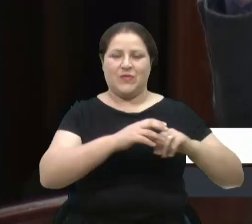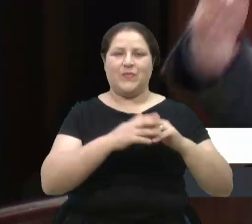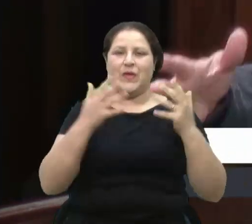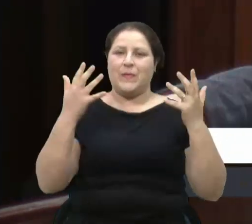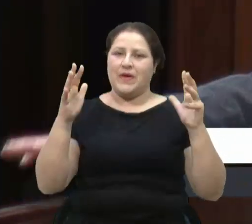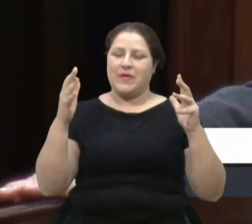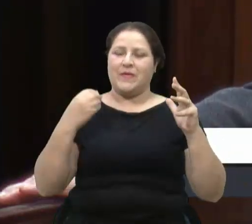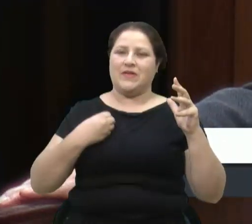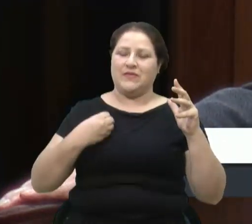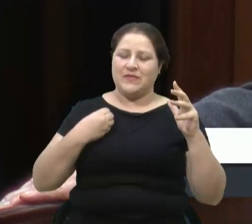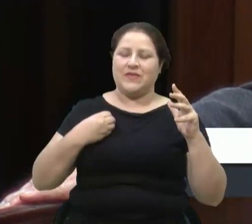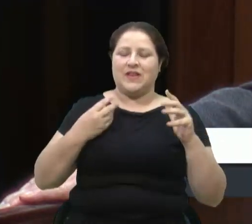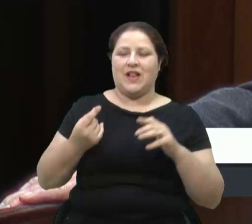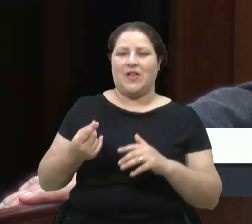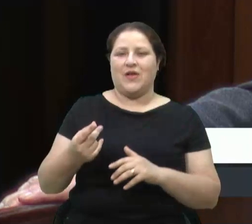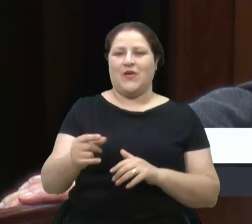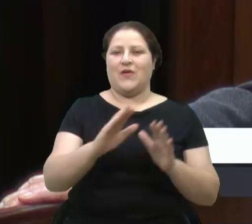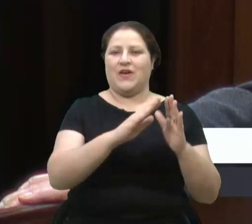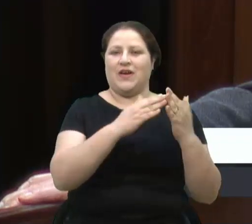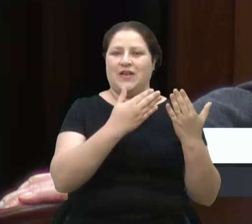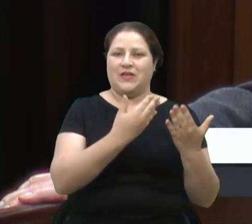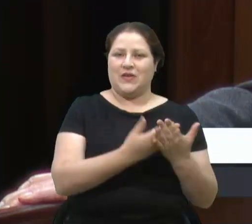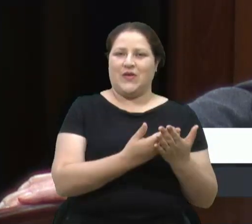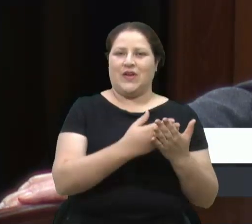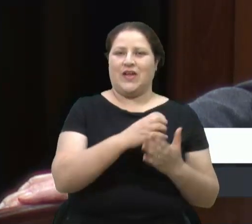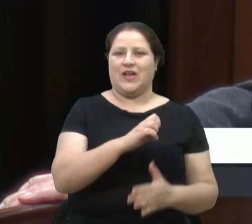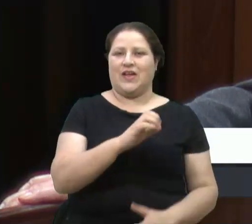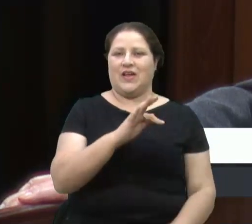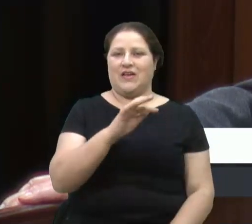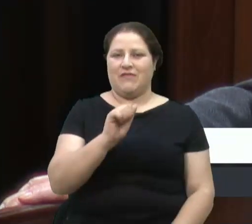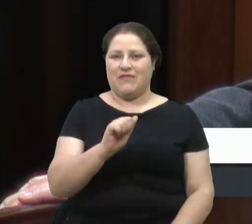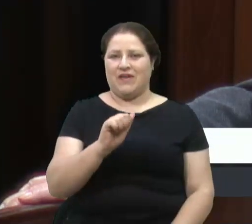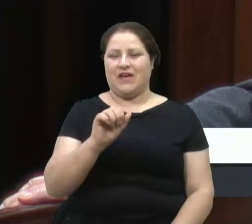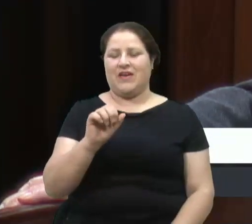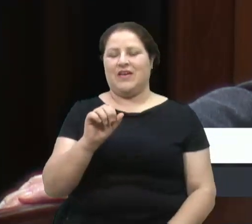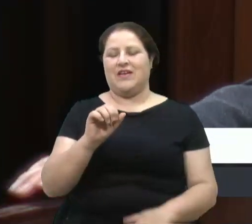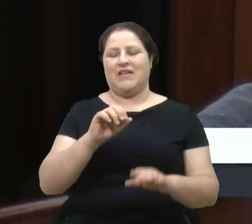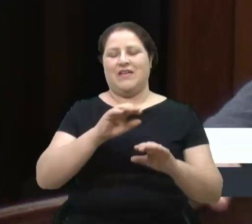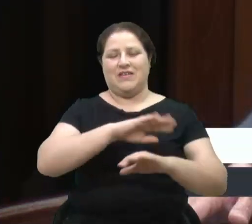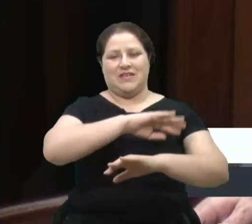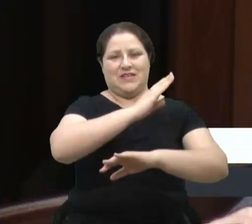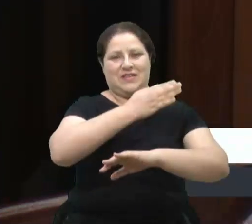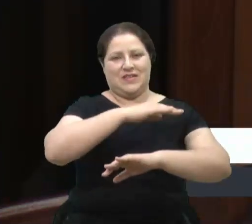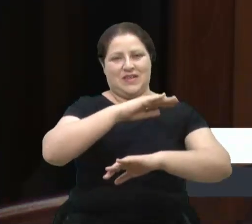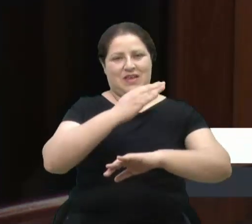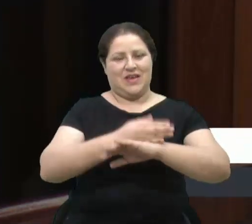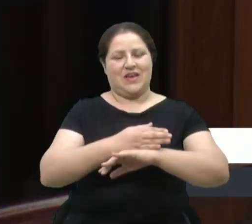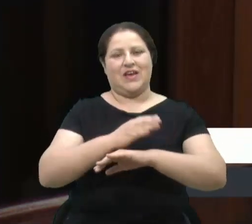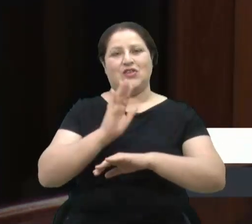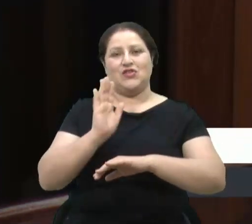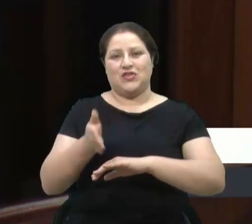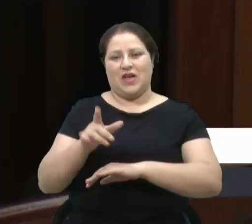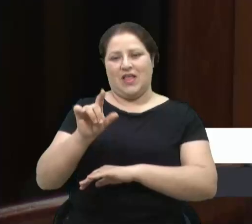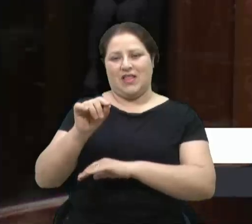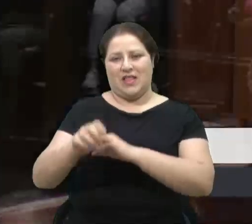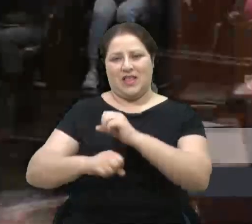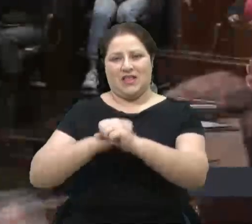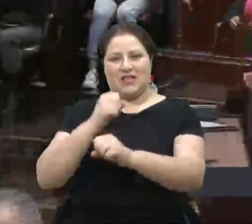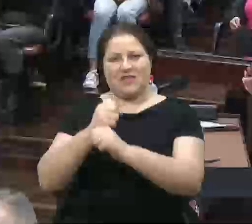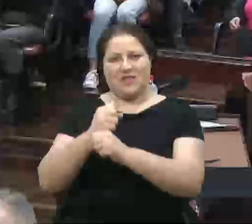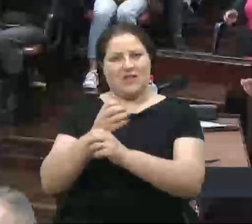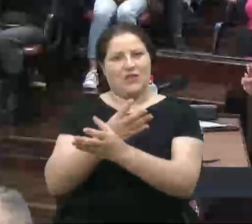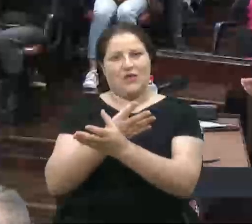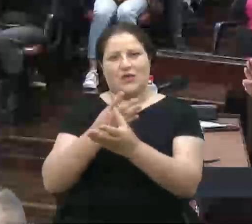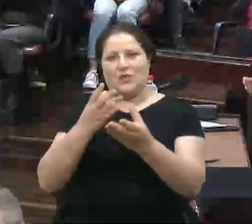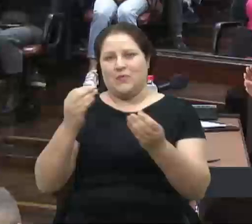vida longa e facera pelos seus primeiros 10 anos mas de grandes frutos já produzidos Muito obrigado a todos